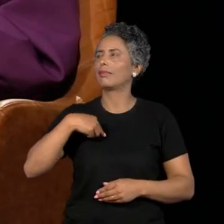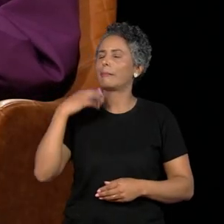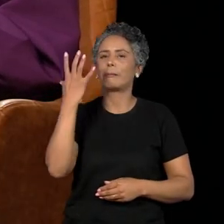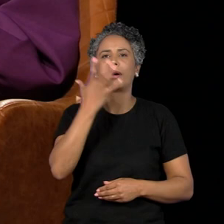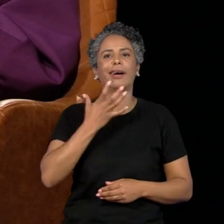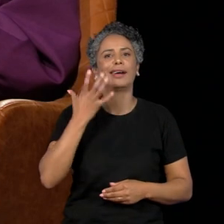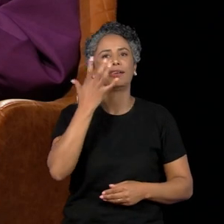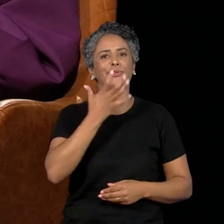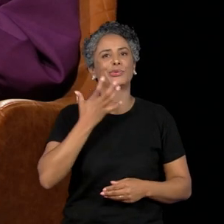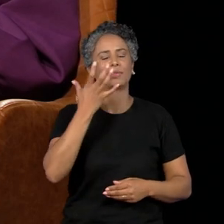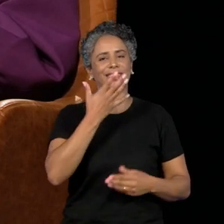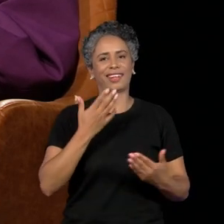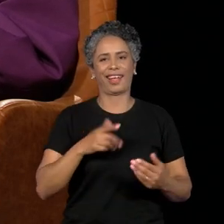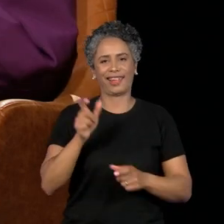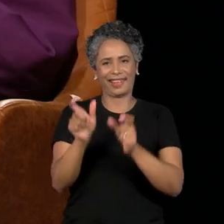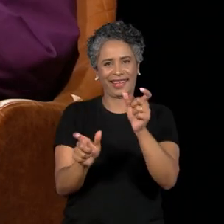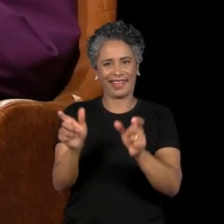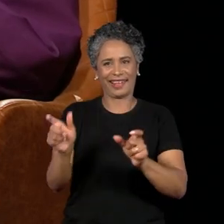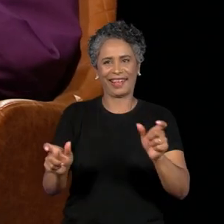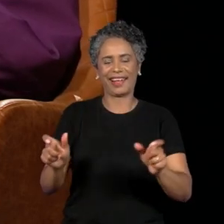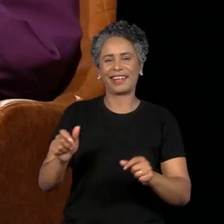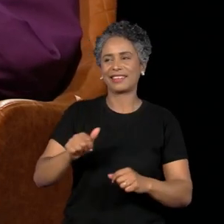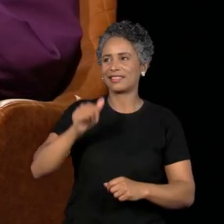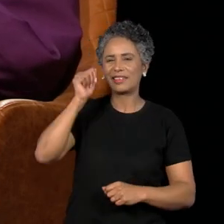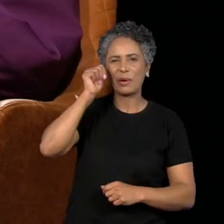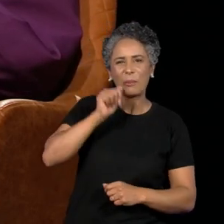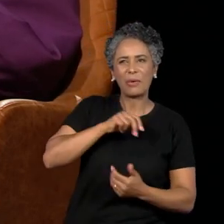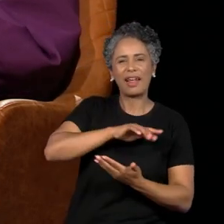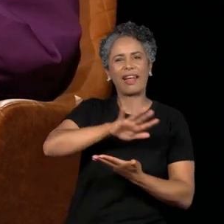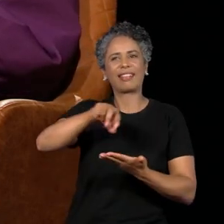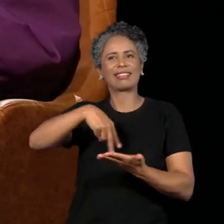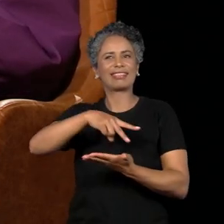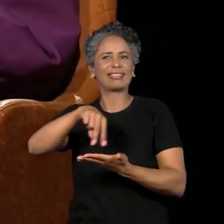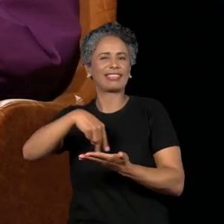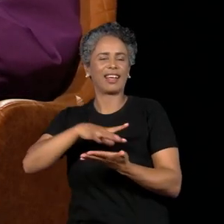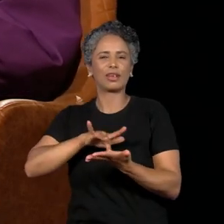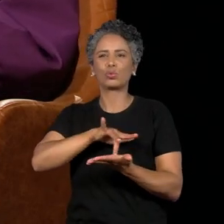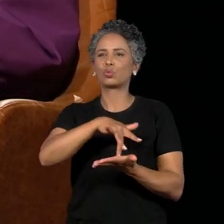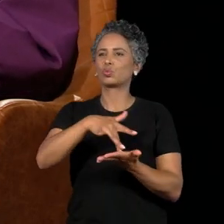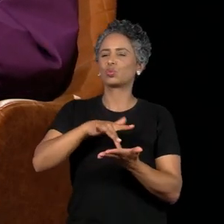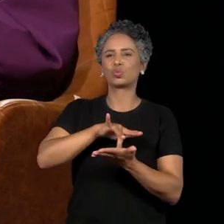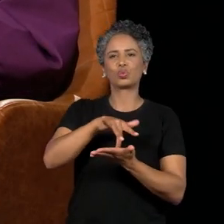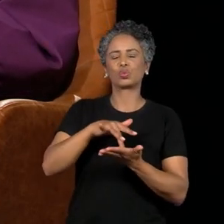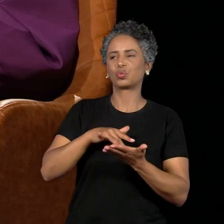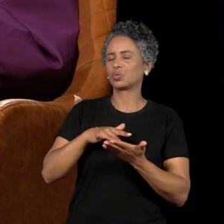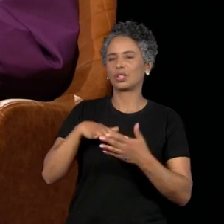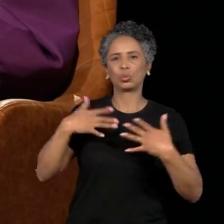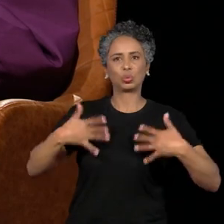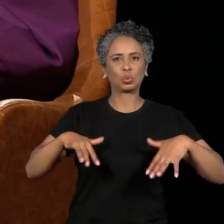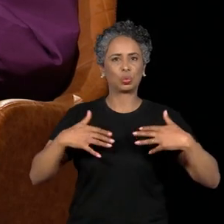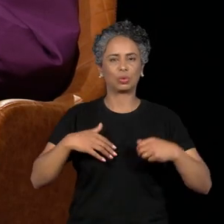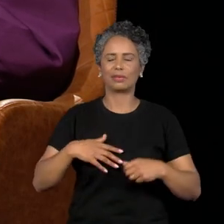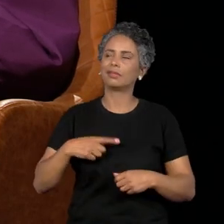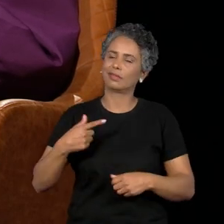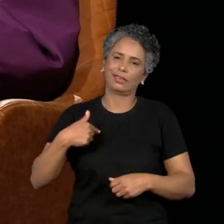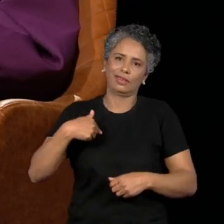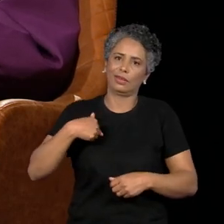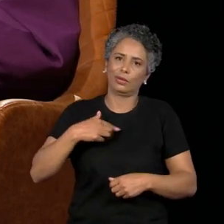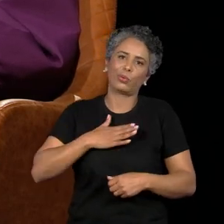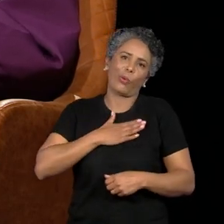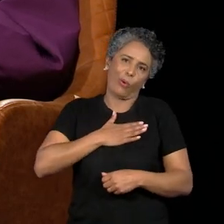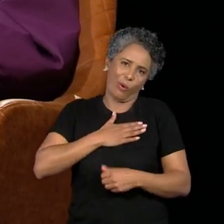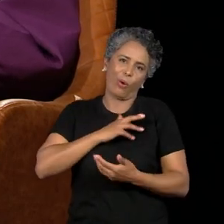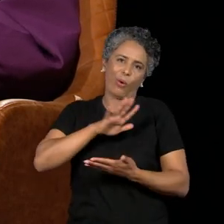pelas heroínas e, atenção, para o povo que gosta de dança. Opa! Eu já